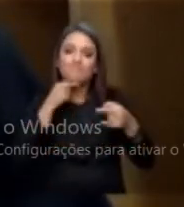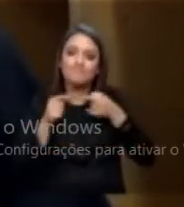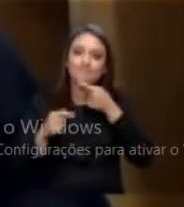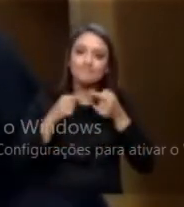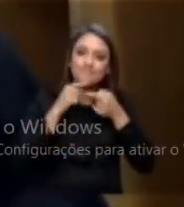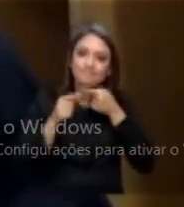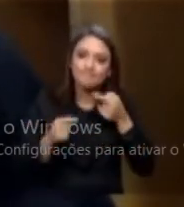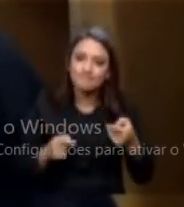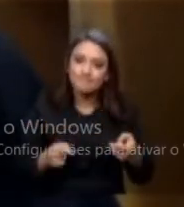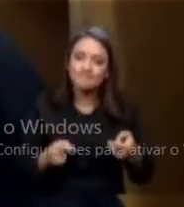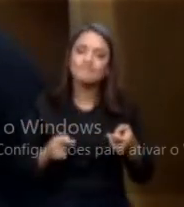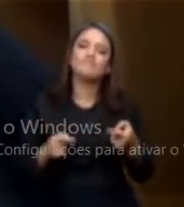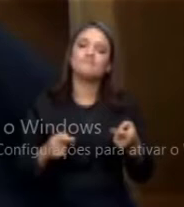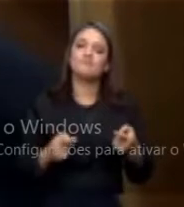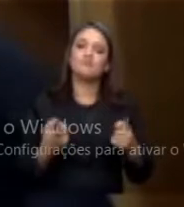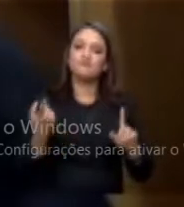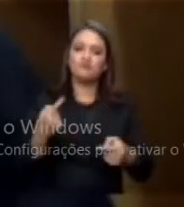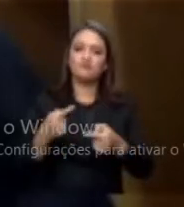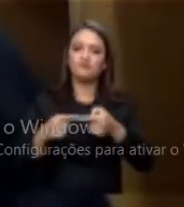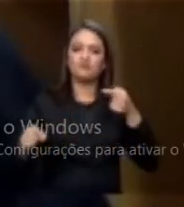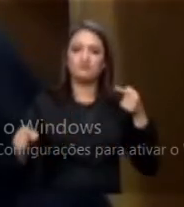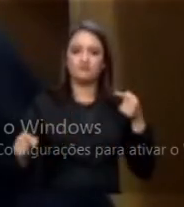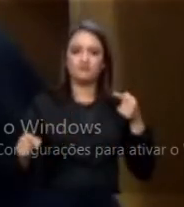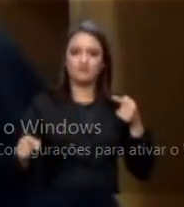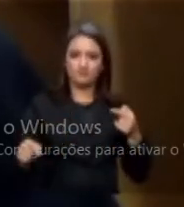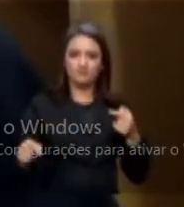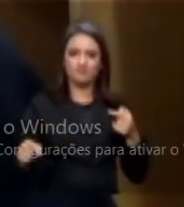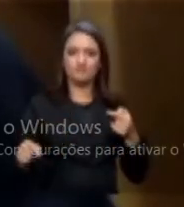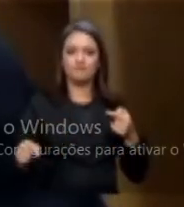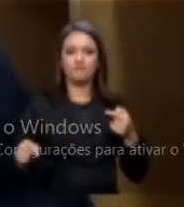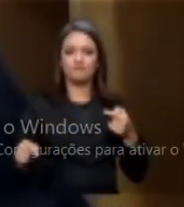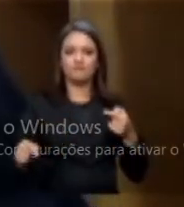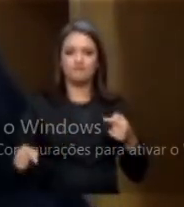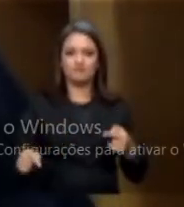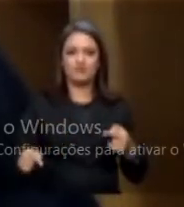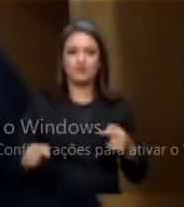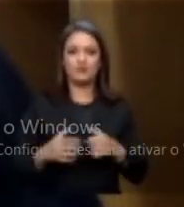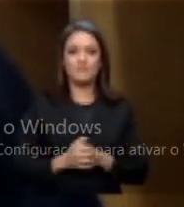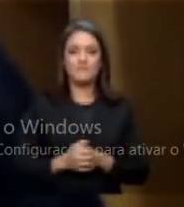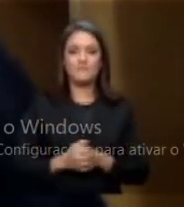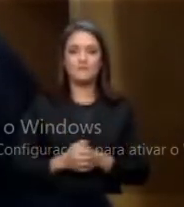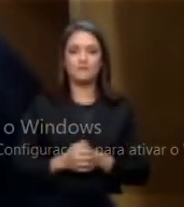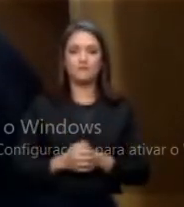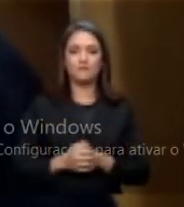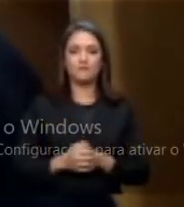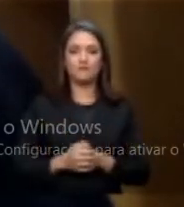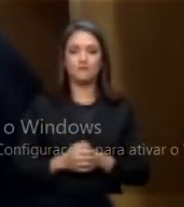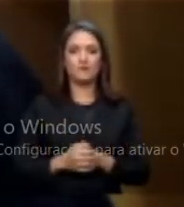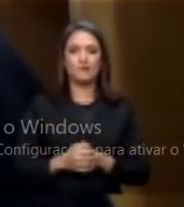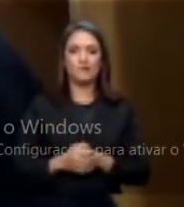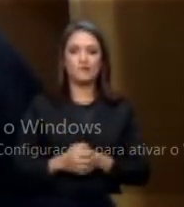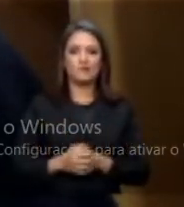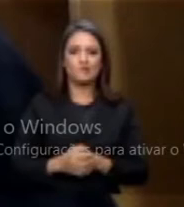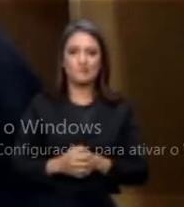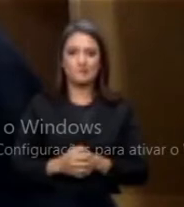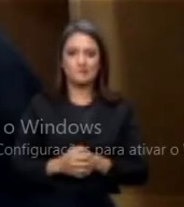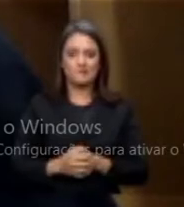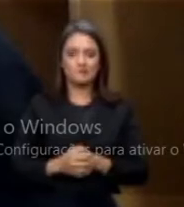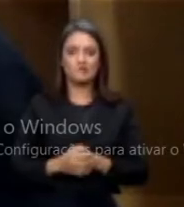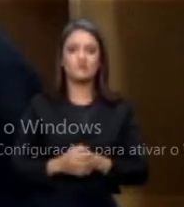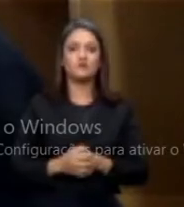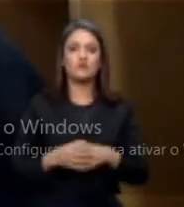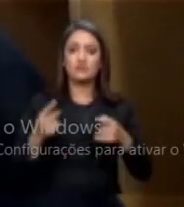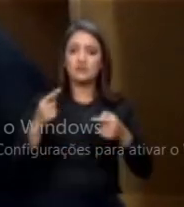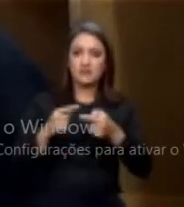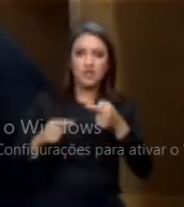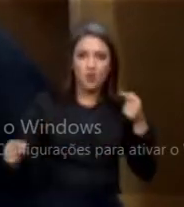é pouco compatível com a certeza que os empreendimentos